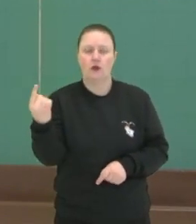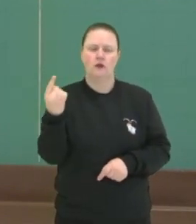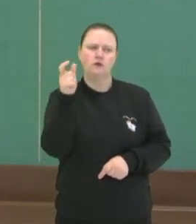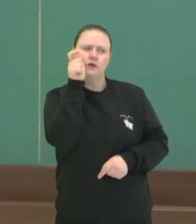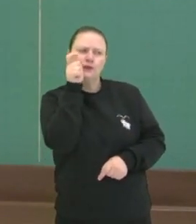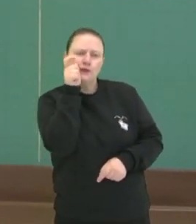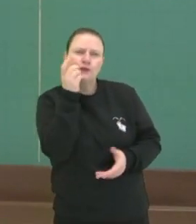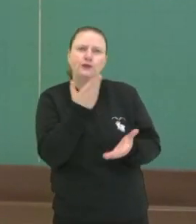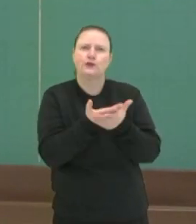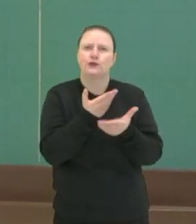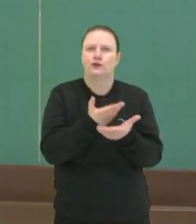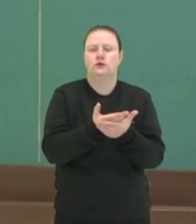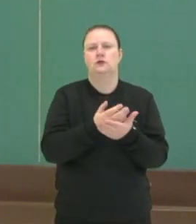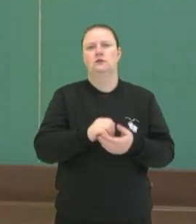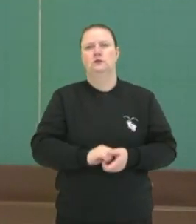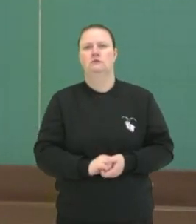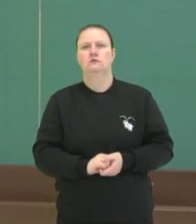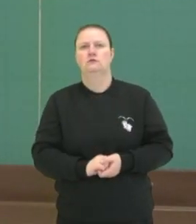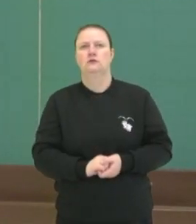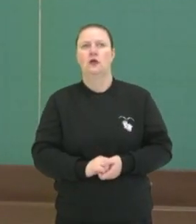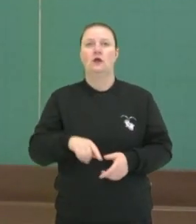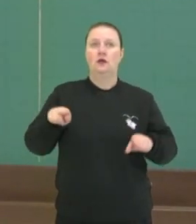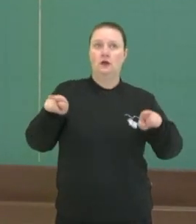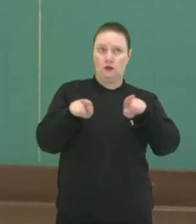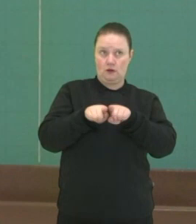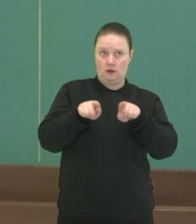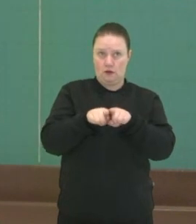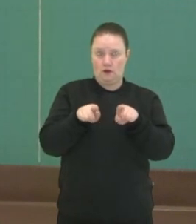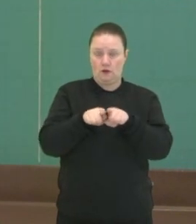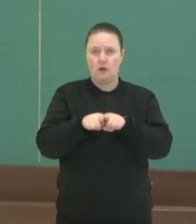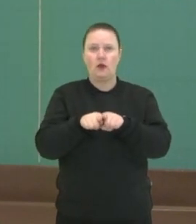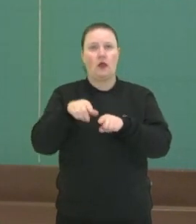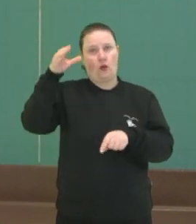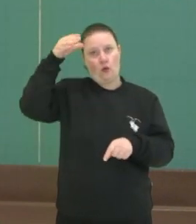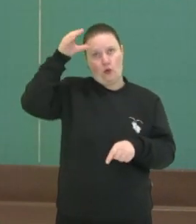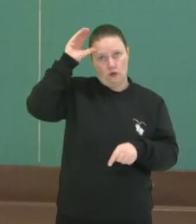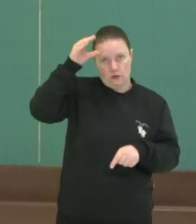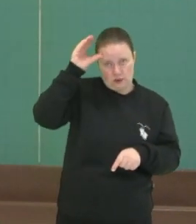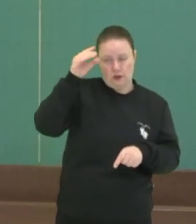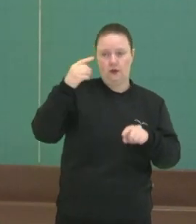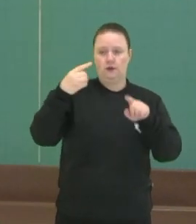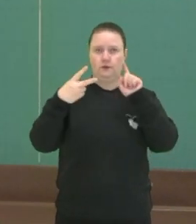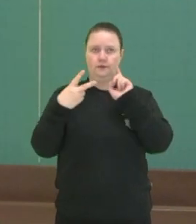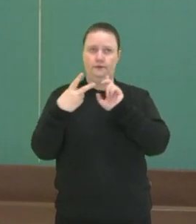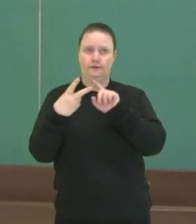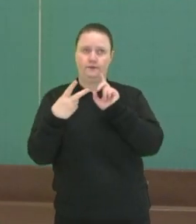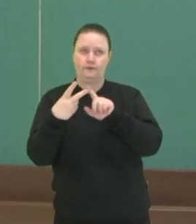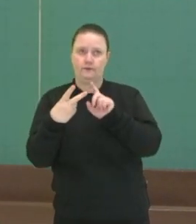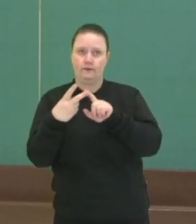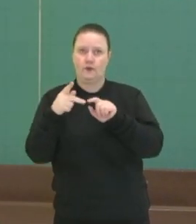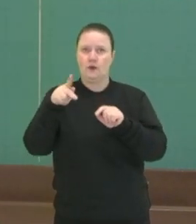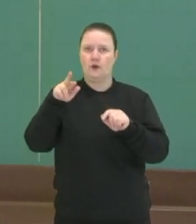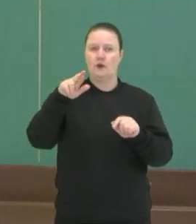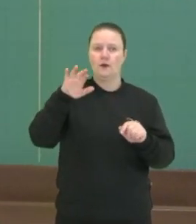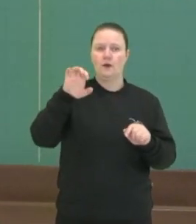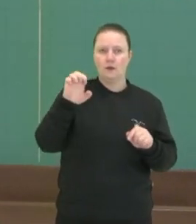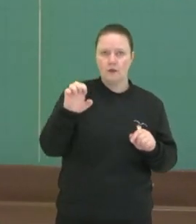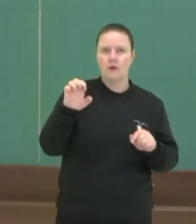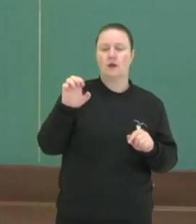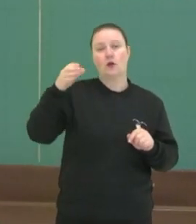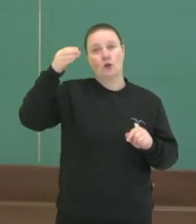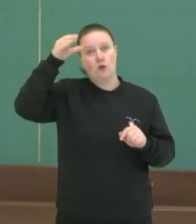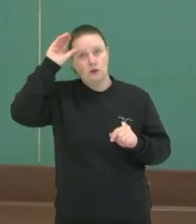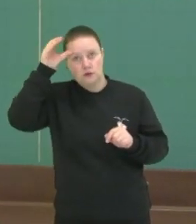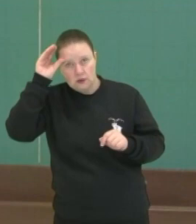sobre mim. Agora, de repente, você tem seu pré-consciente. O que é o pré-consciente? Vocês acabaram de ouvir alguma coisa que eu falei para vocês, já passou umas 2, 3 horas, vocês estão